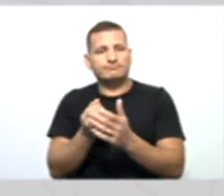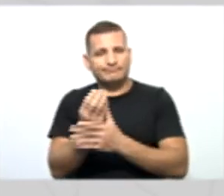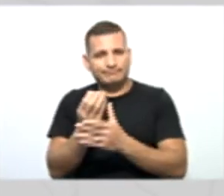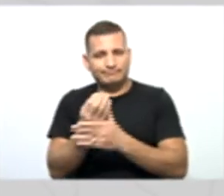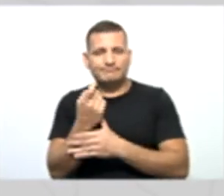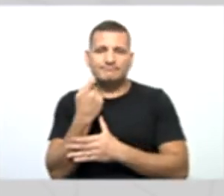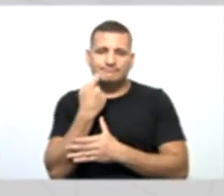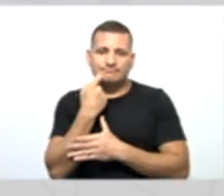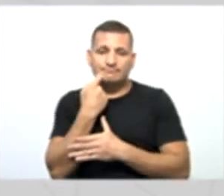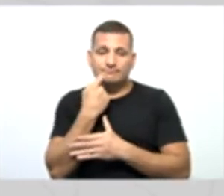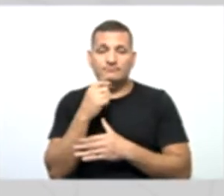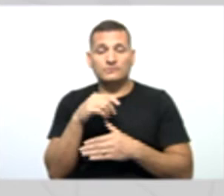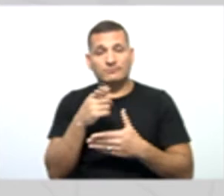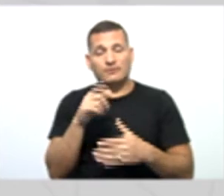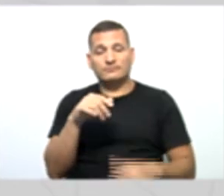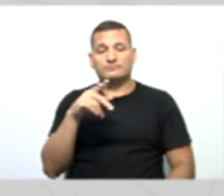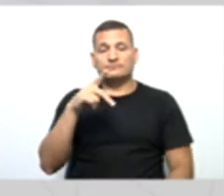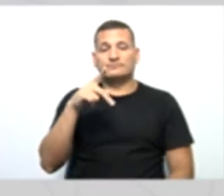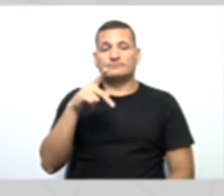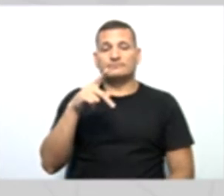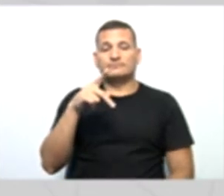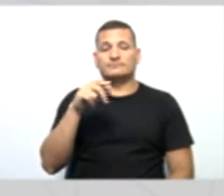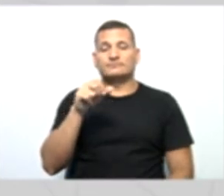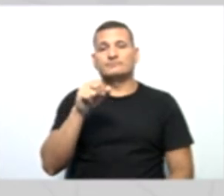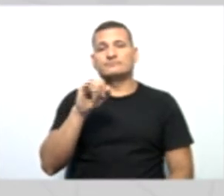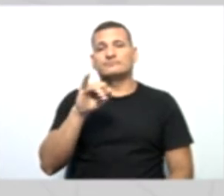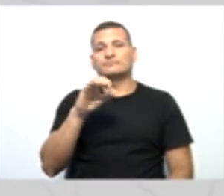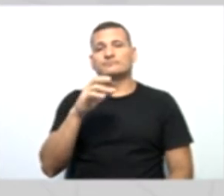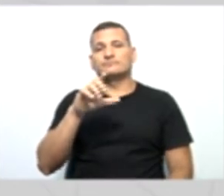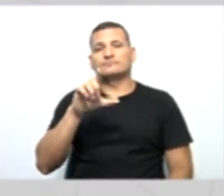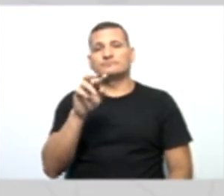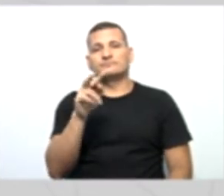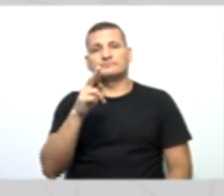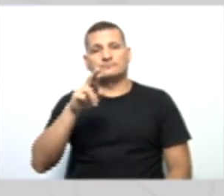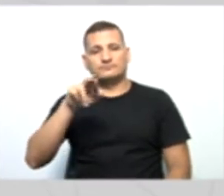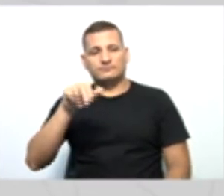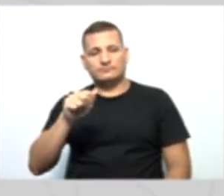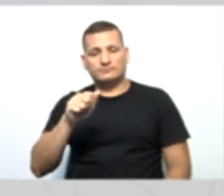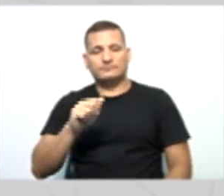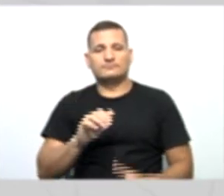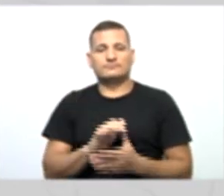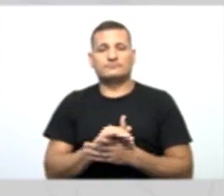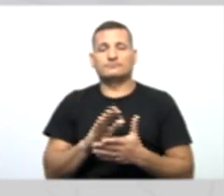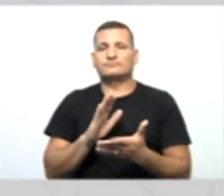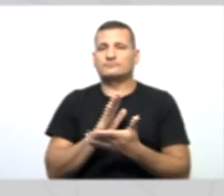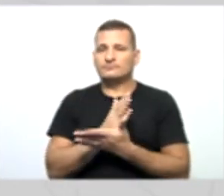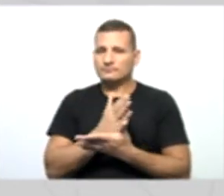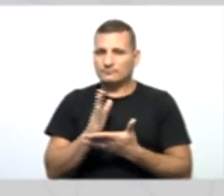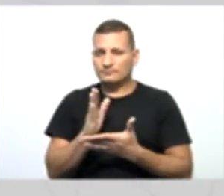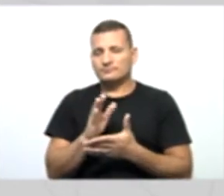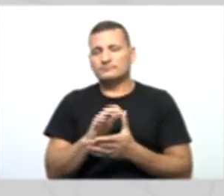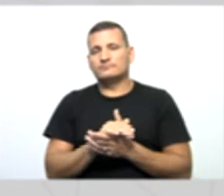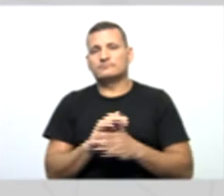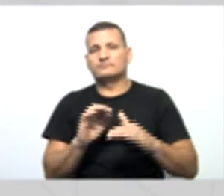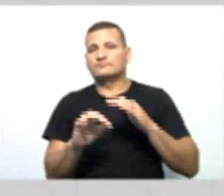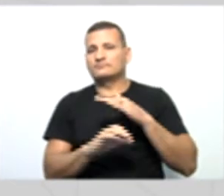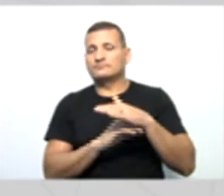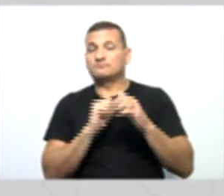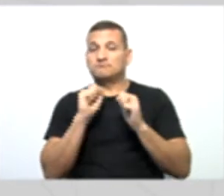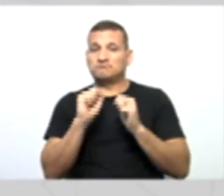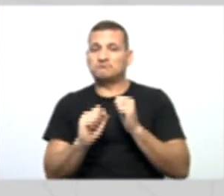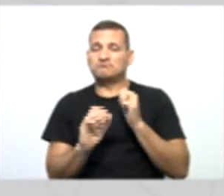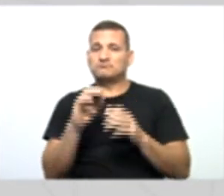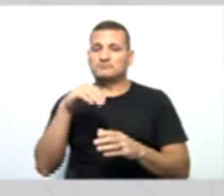da piscicultura, muito bem, como colocado ali. E alguns negócios que podem fazer parte esse